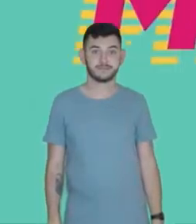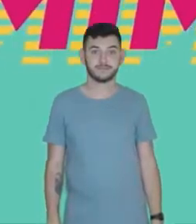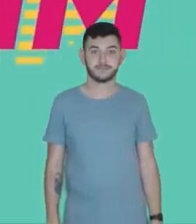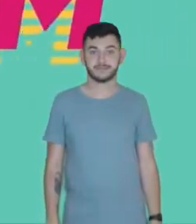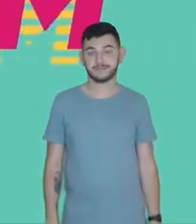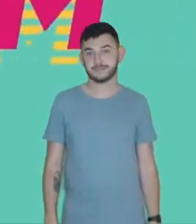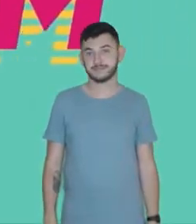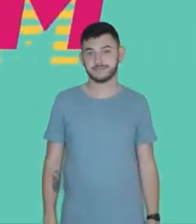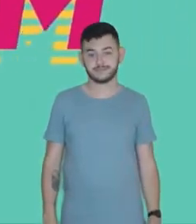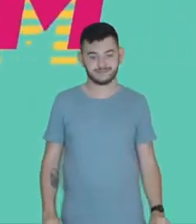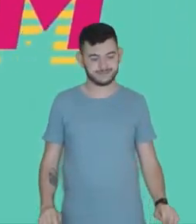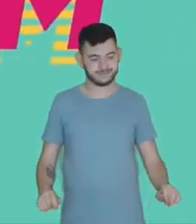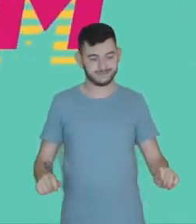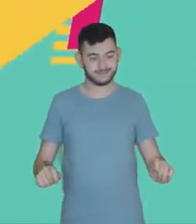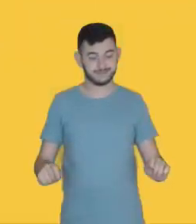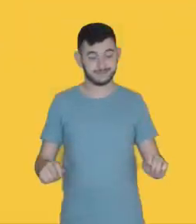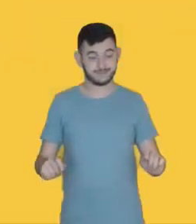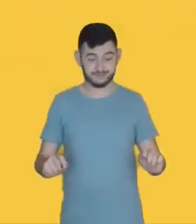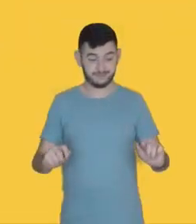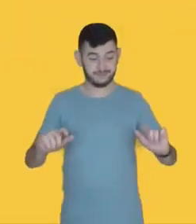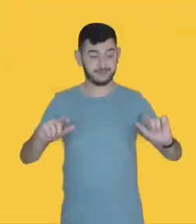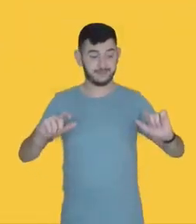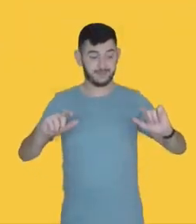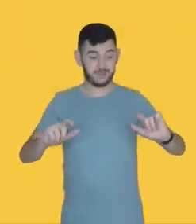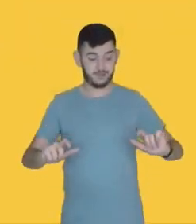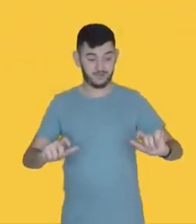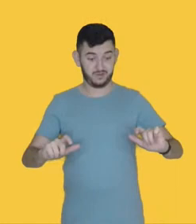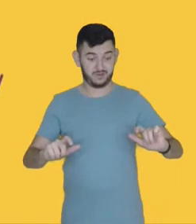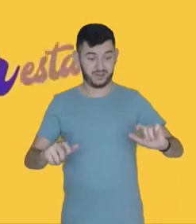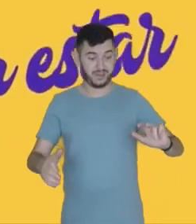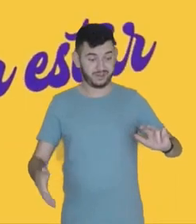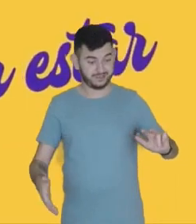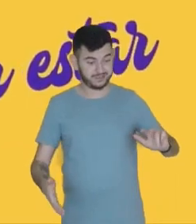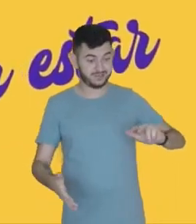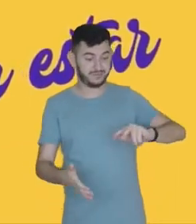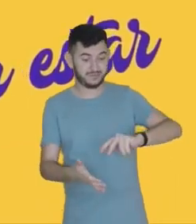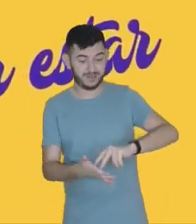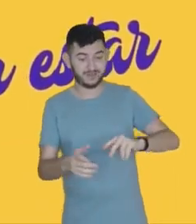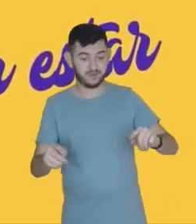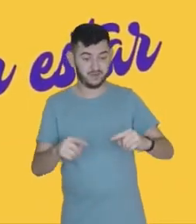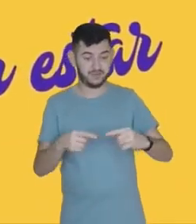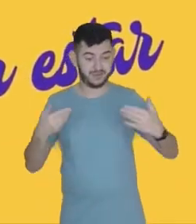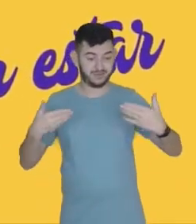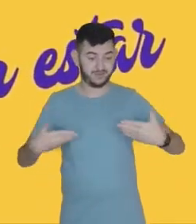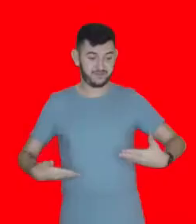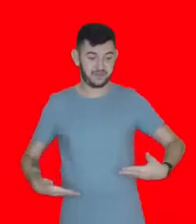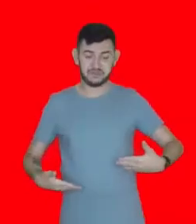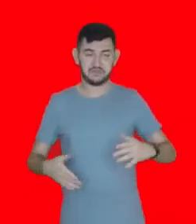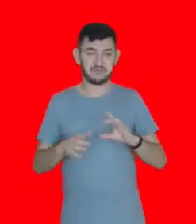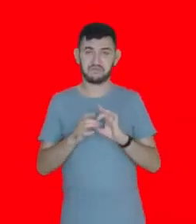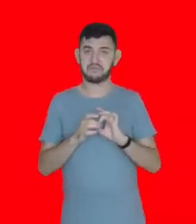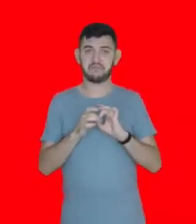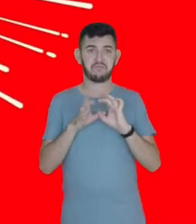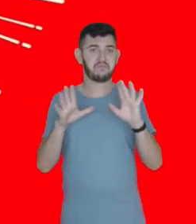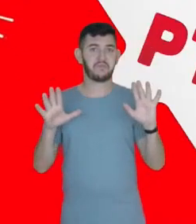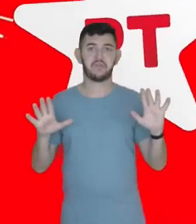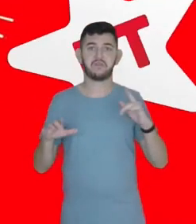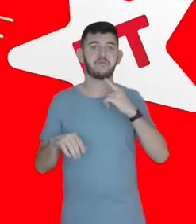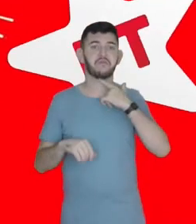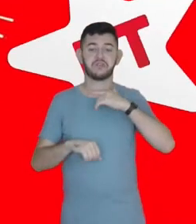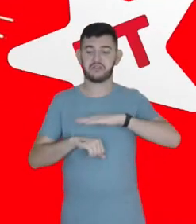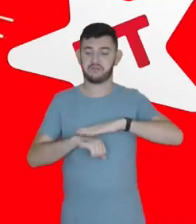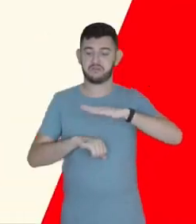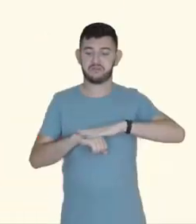O lugar que é bom pra mim é onde eu quiser estar. A estrela